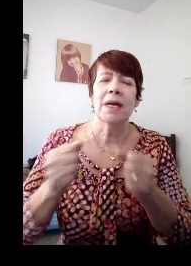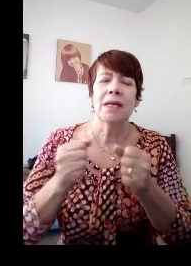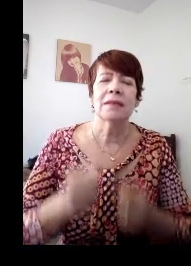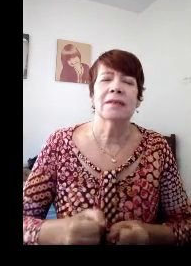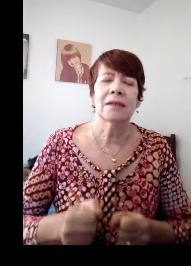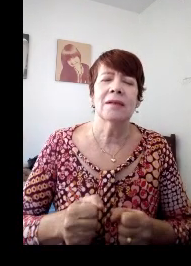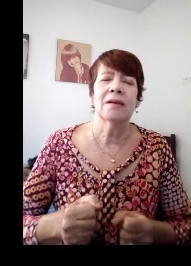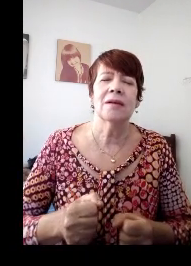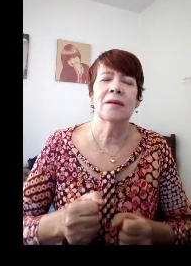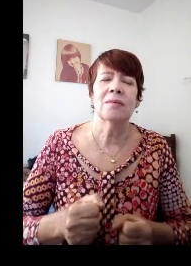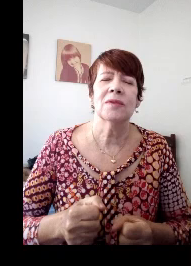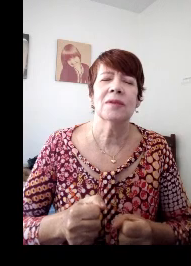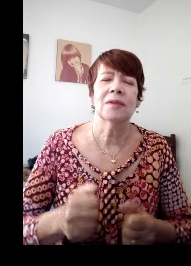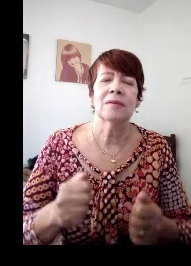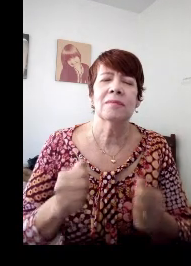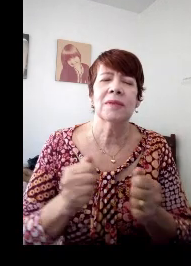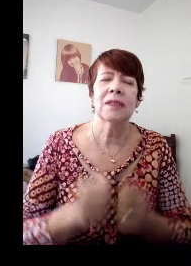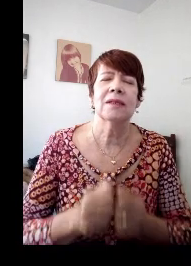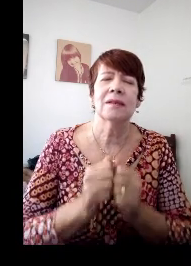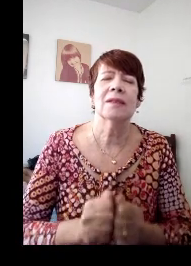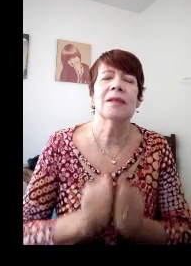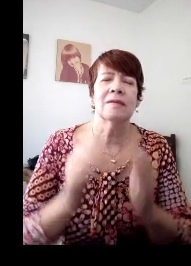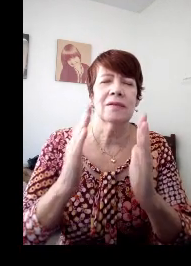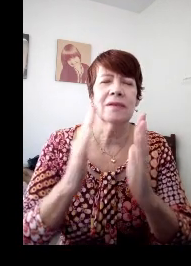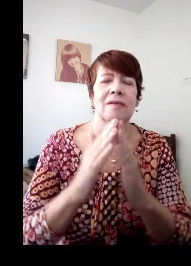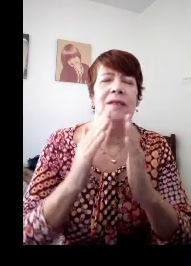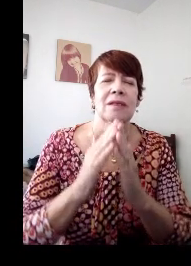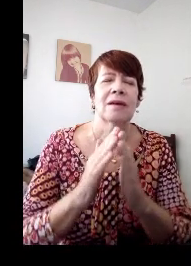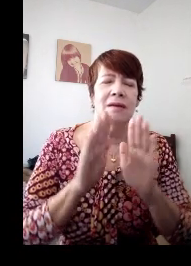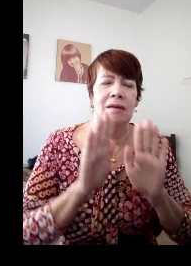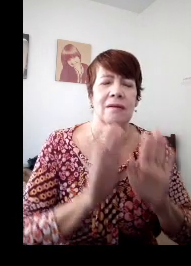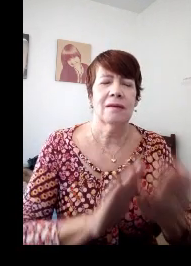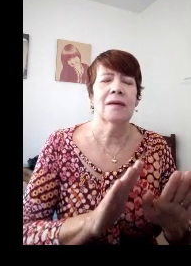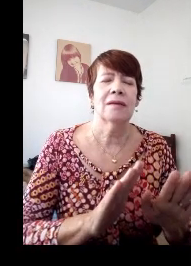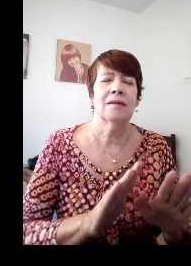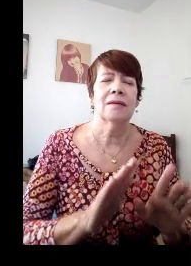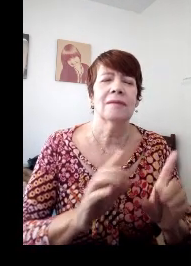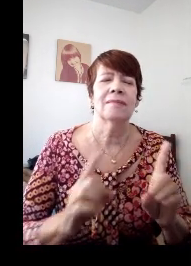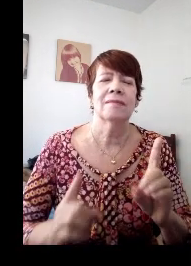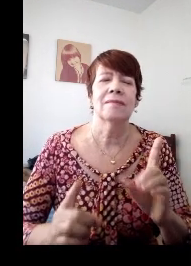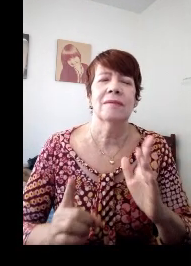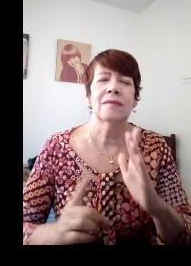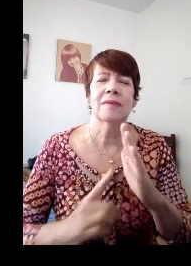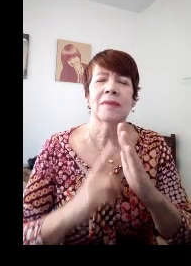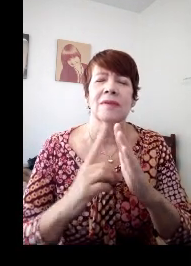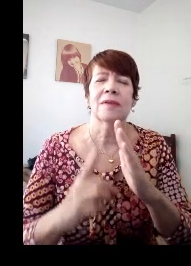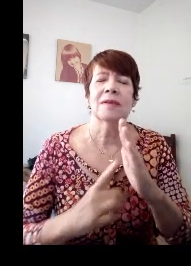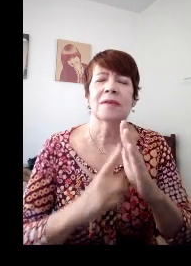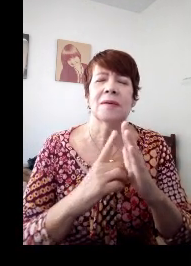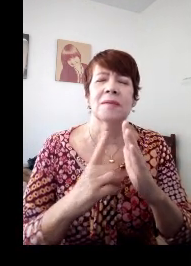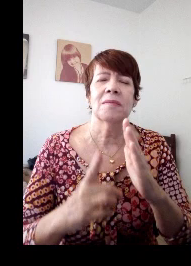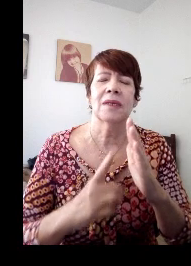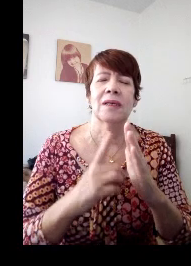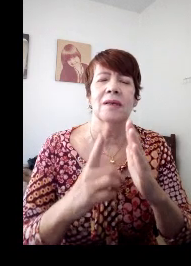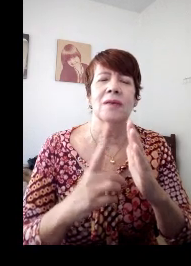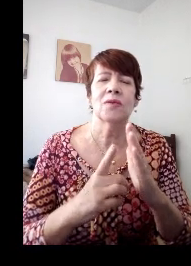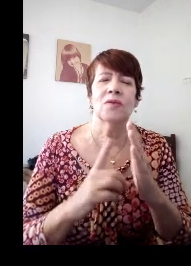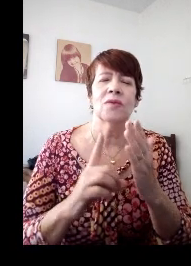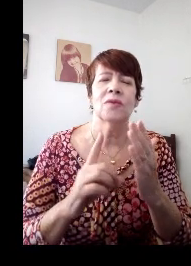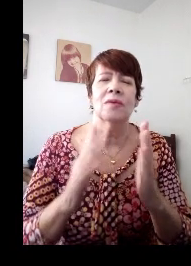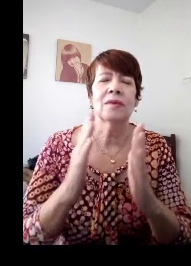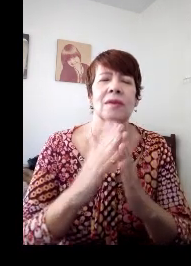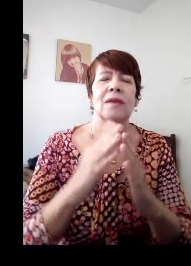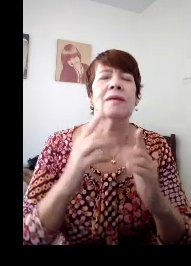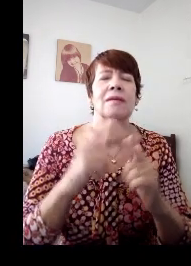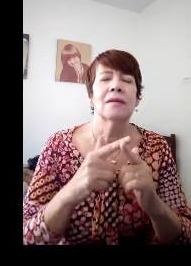nós estamos obrigados, ó Pai, nesse momento, esse afastamento, ó Pai, da